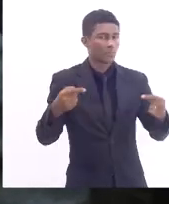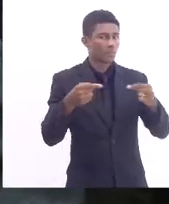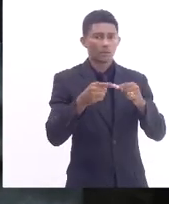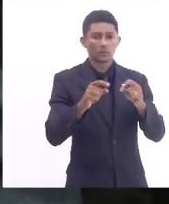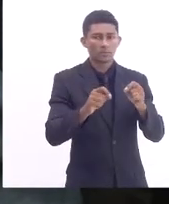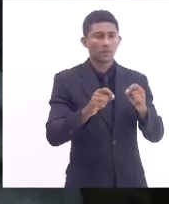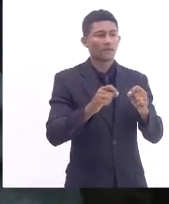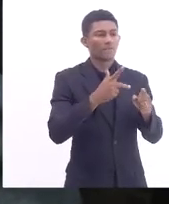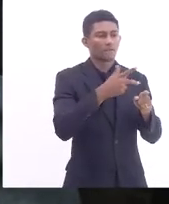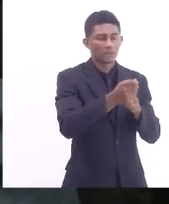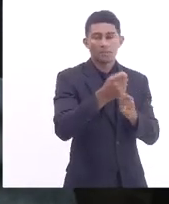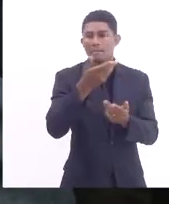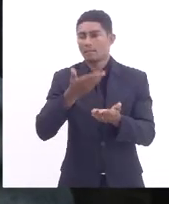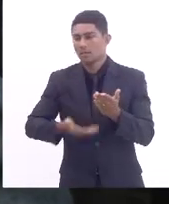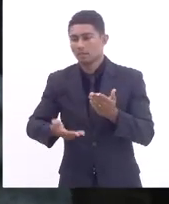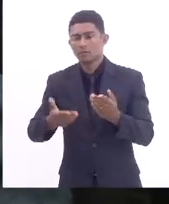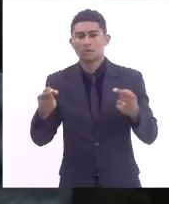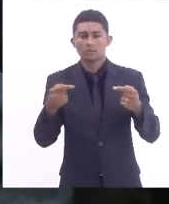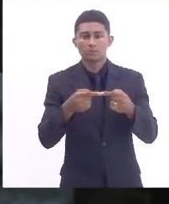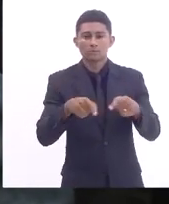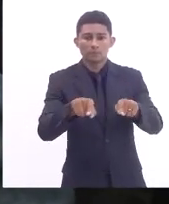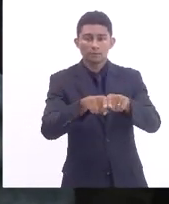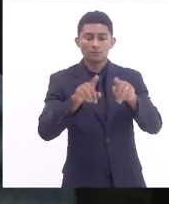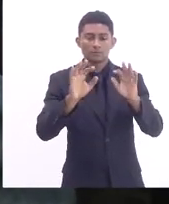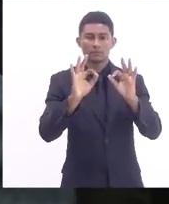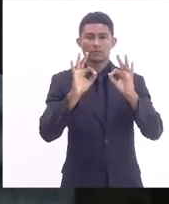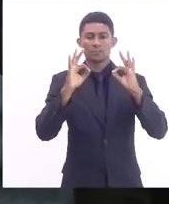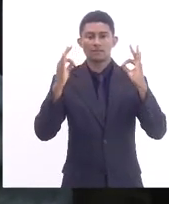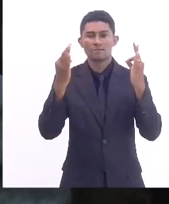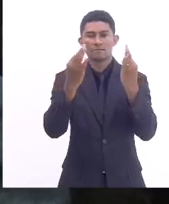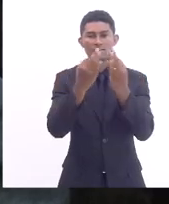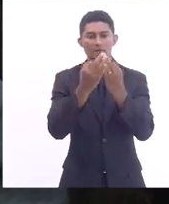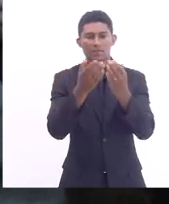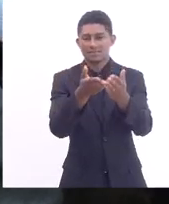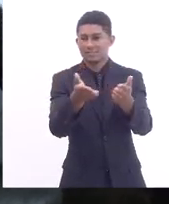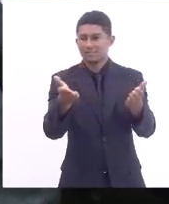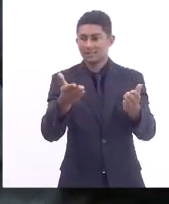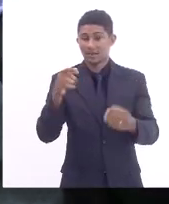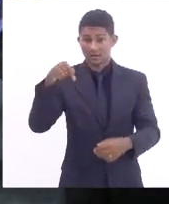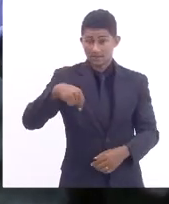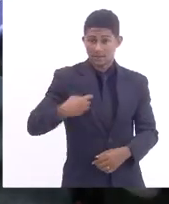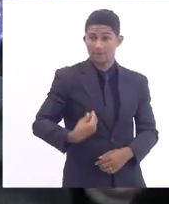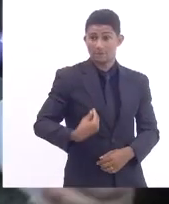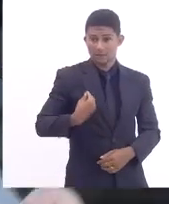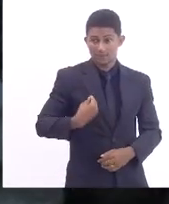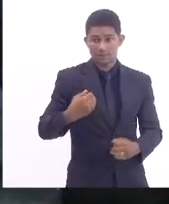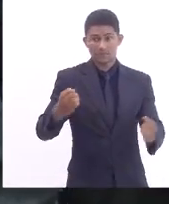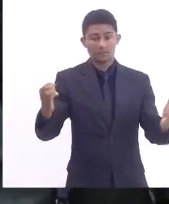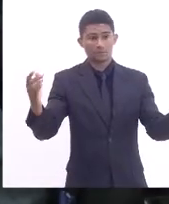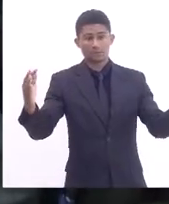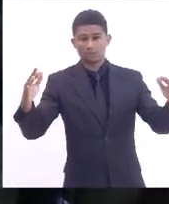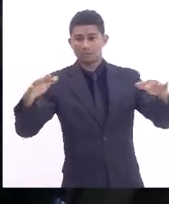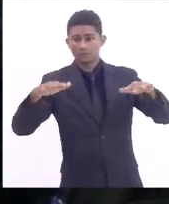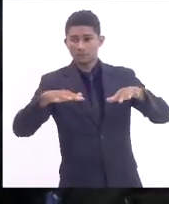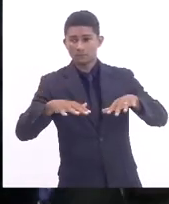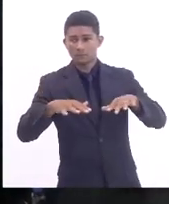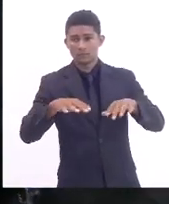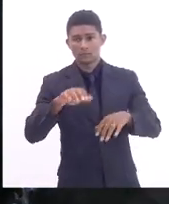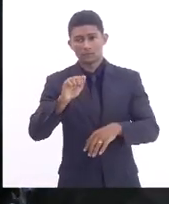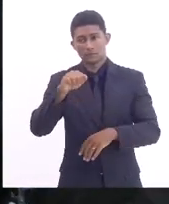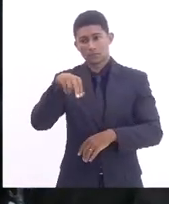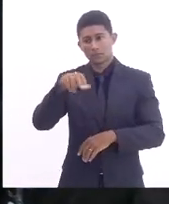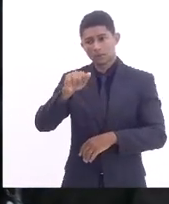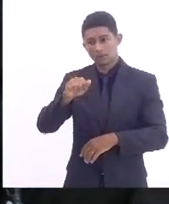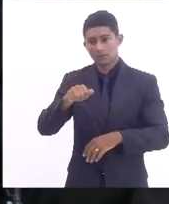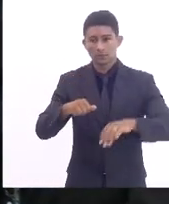revezes Então queria agradecer aos meus familiares vários que estão aqui presente vários não apenas a Ana e a Janaína